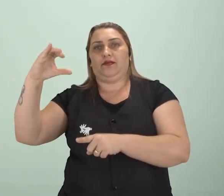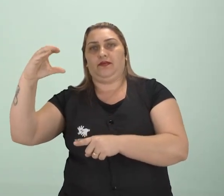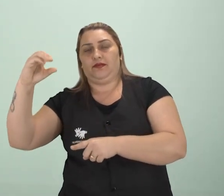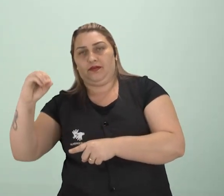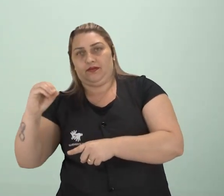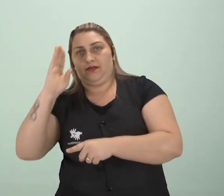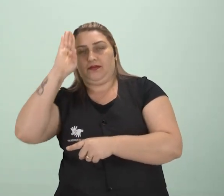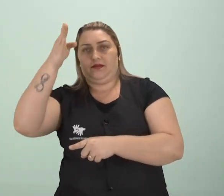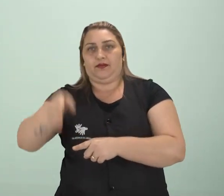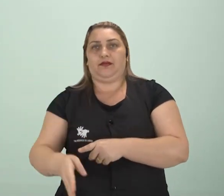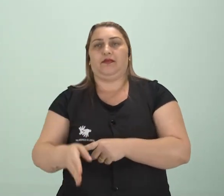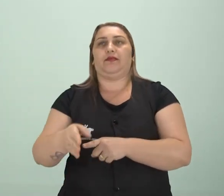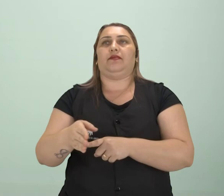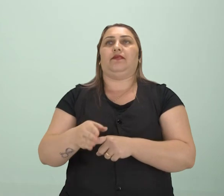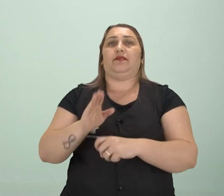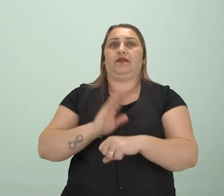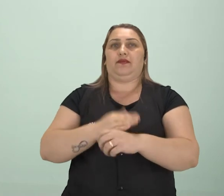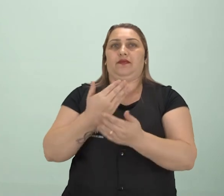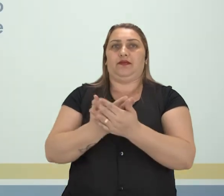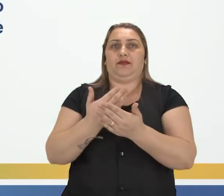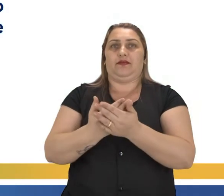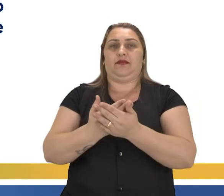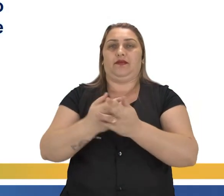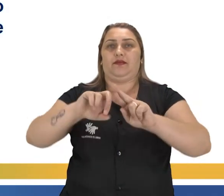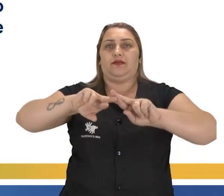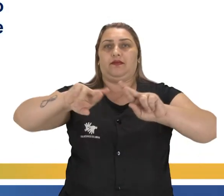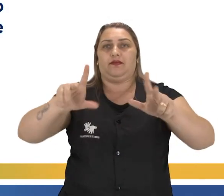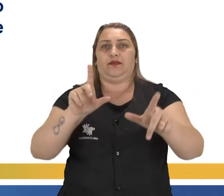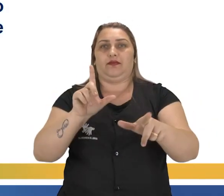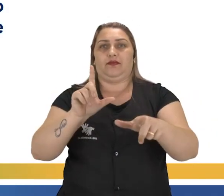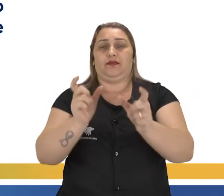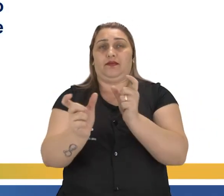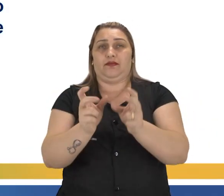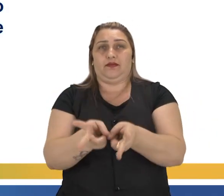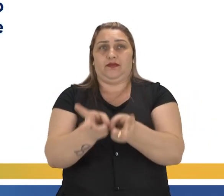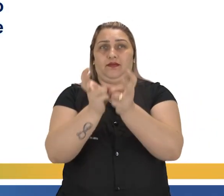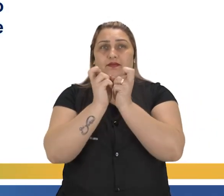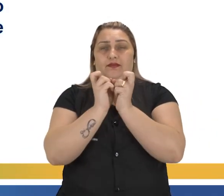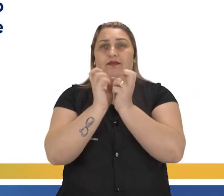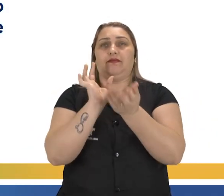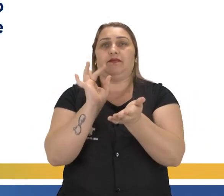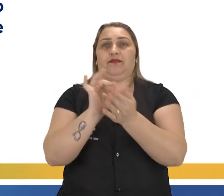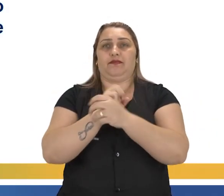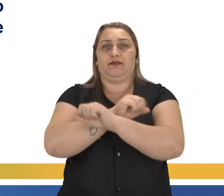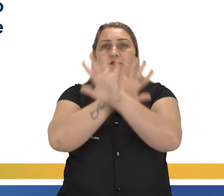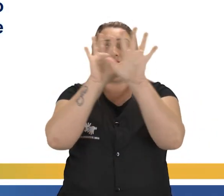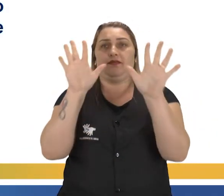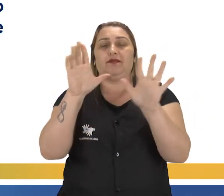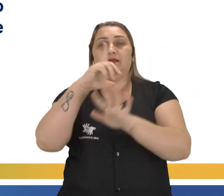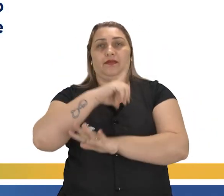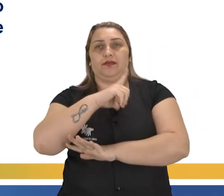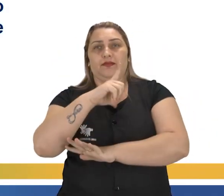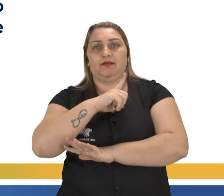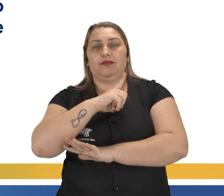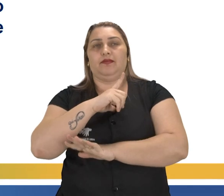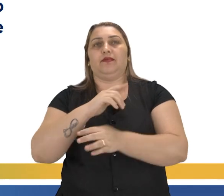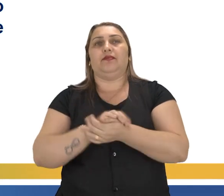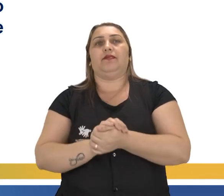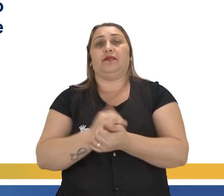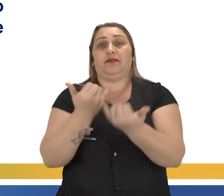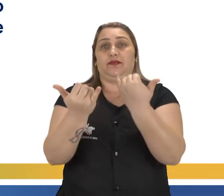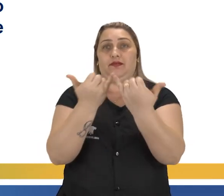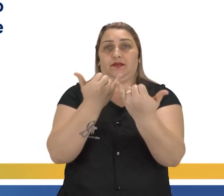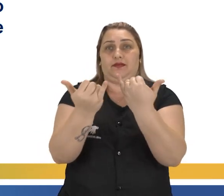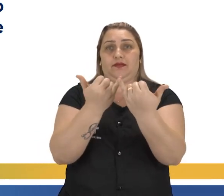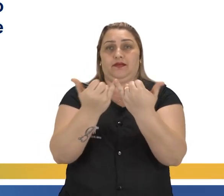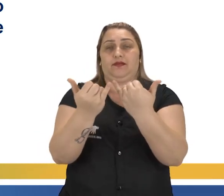principais motivos do estudo de divergências léxicas é perceber nitidamente que existe uma